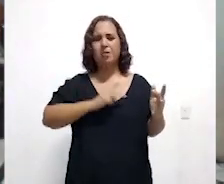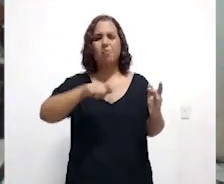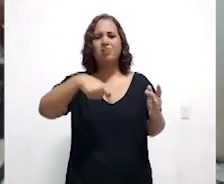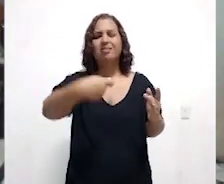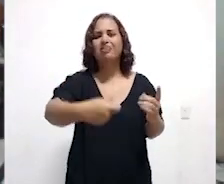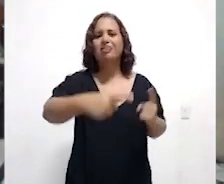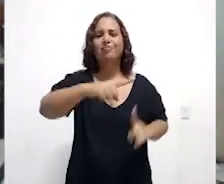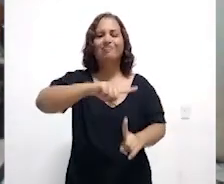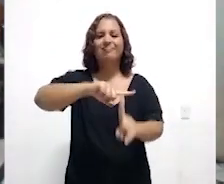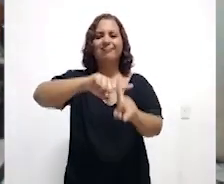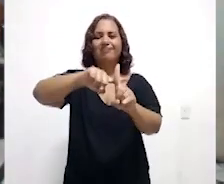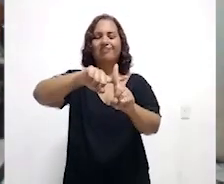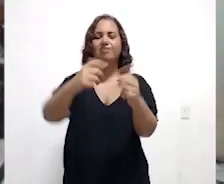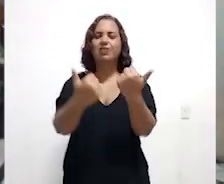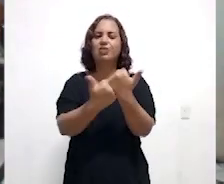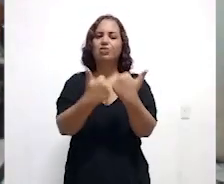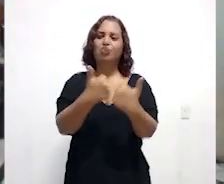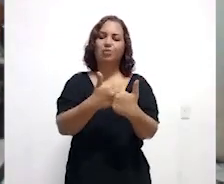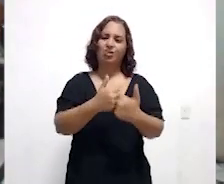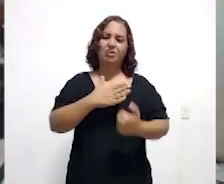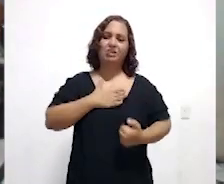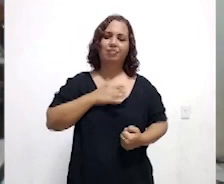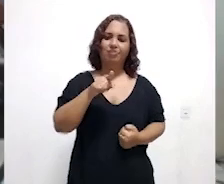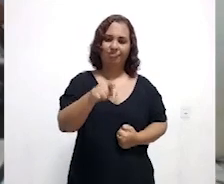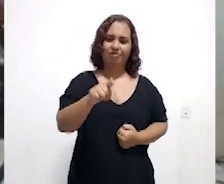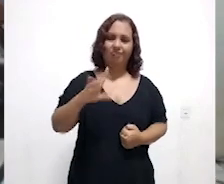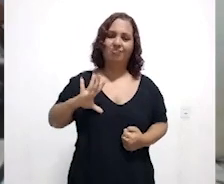entregou para que a gente fosse salvo.